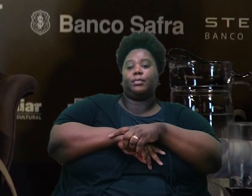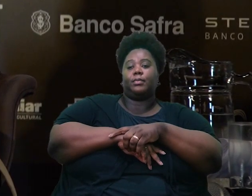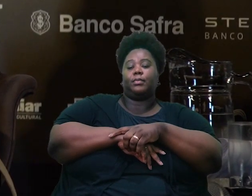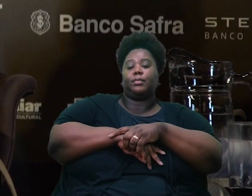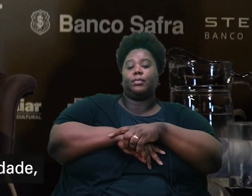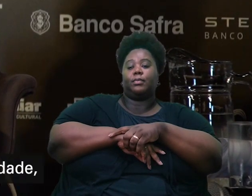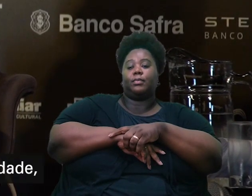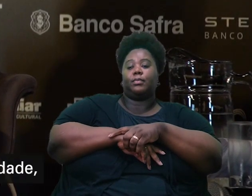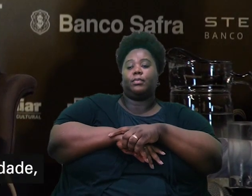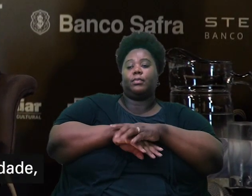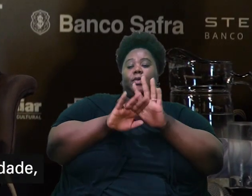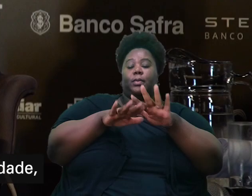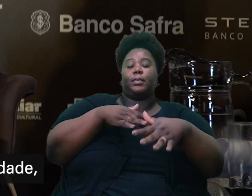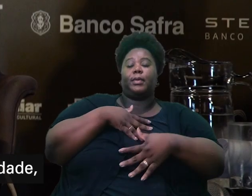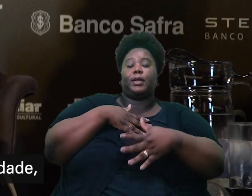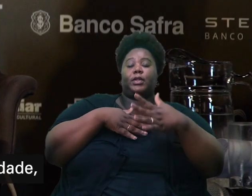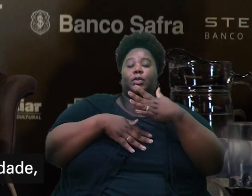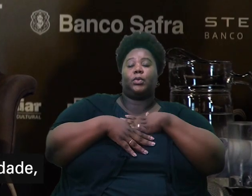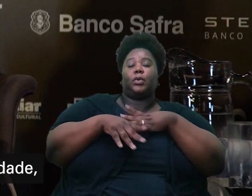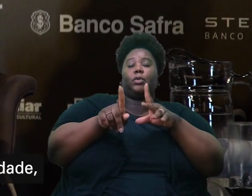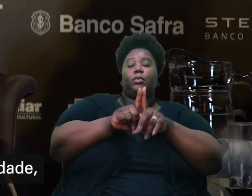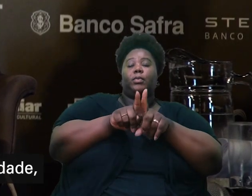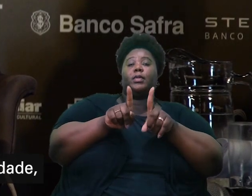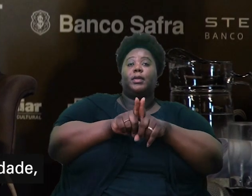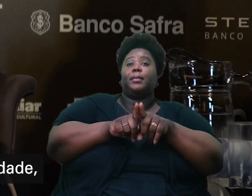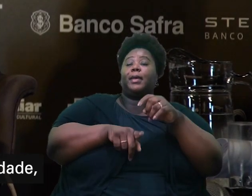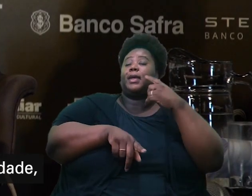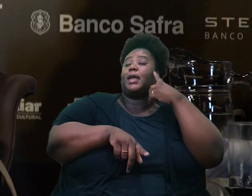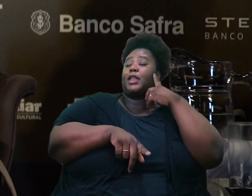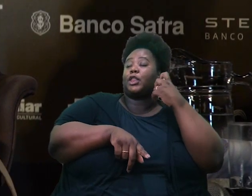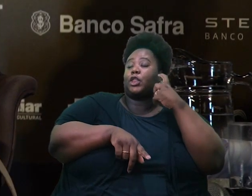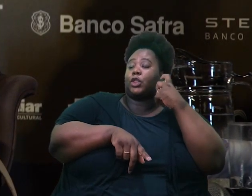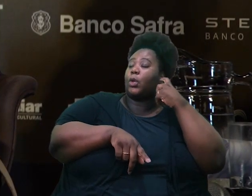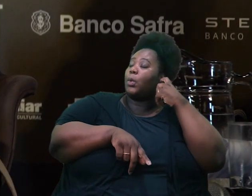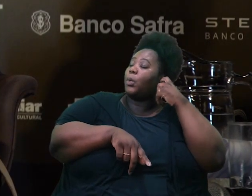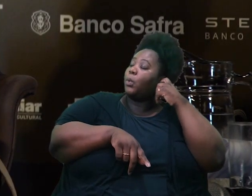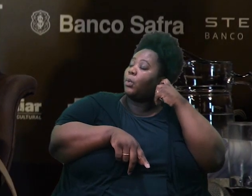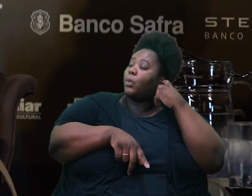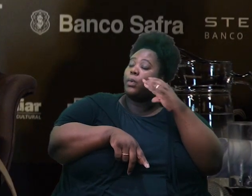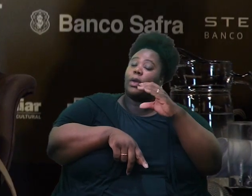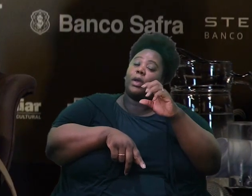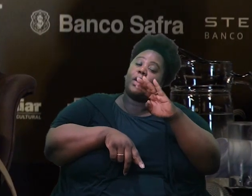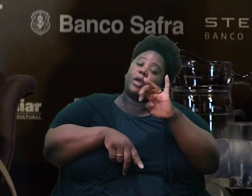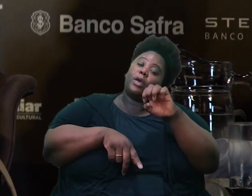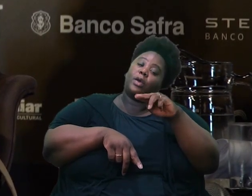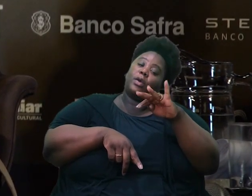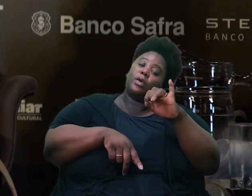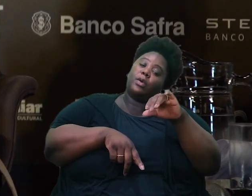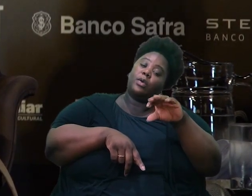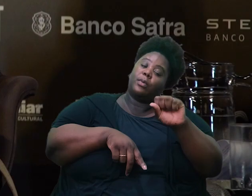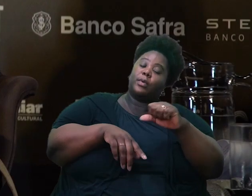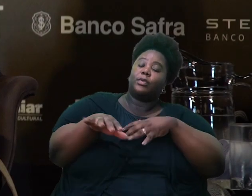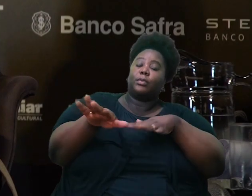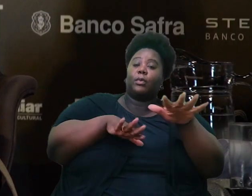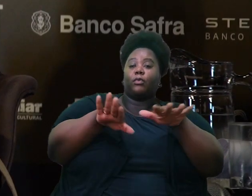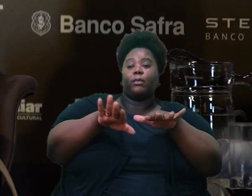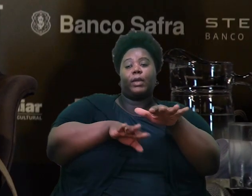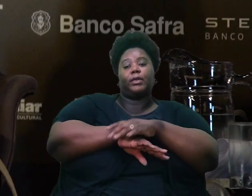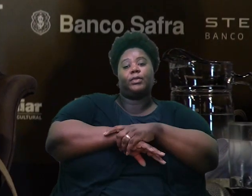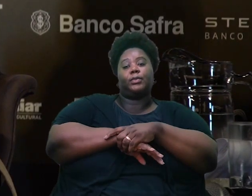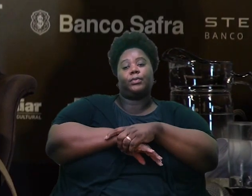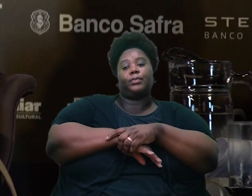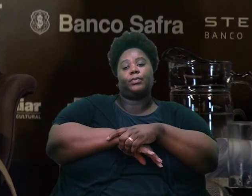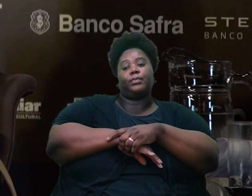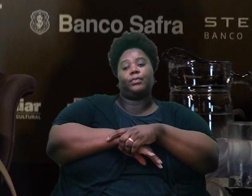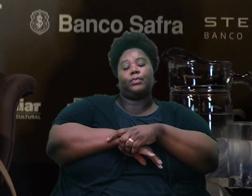Tá? Mas um corpo que também é sonoridade, é cromatismo, é movimento,